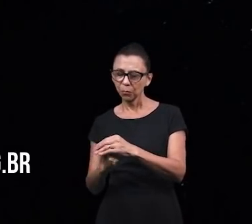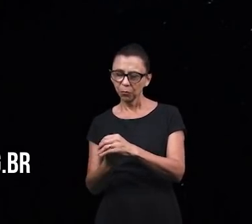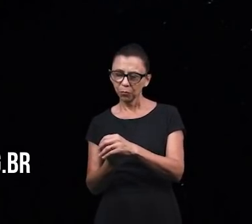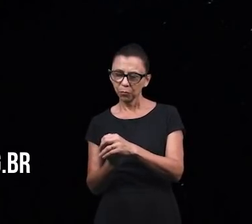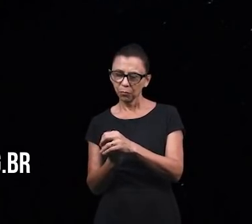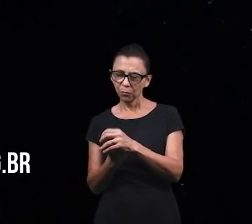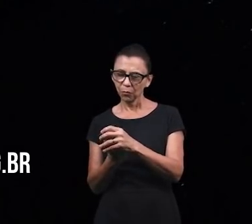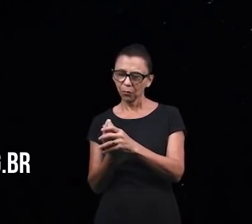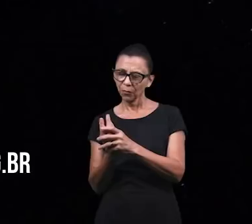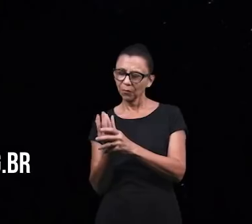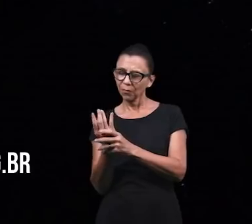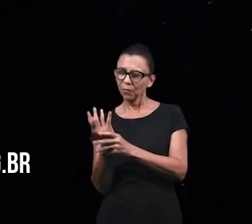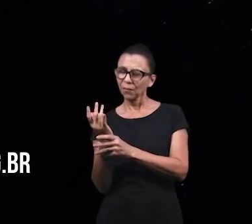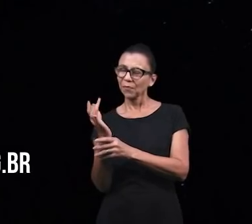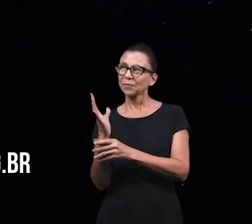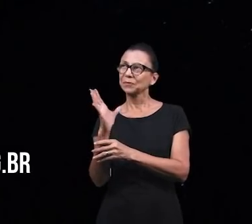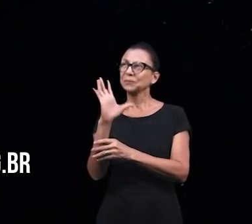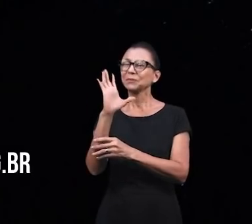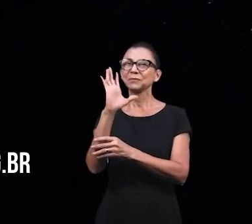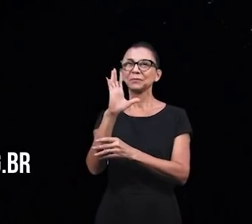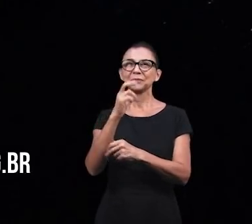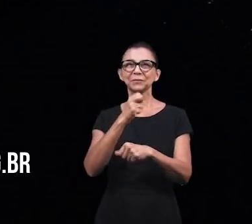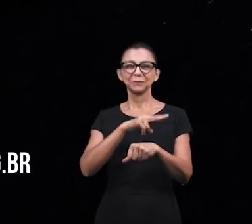em teu